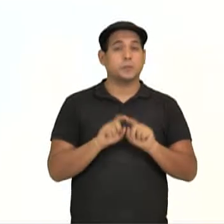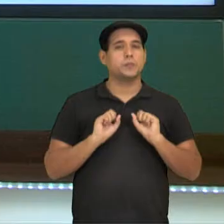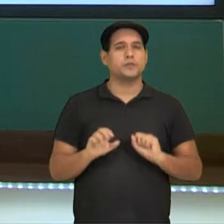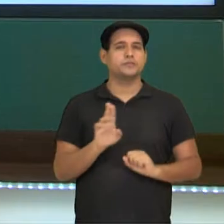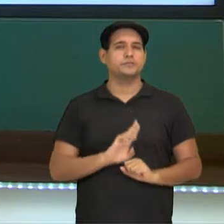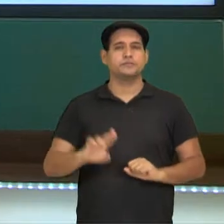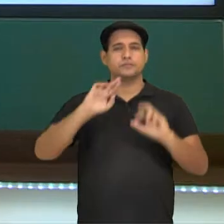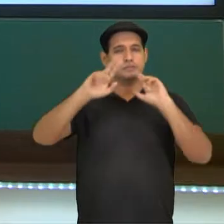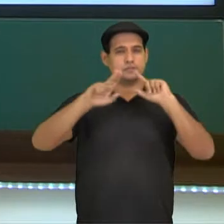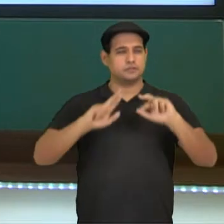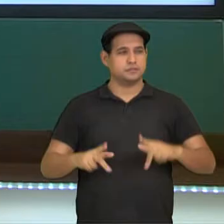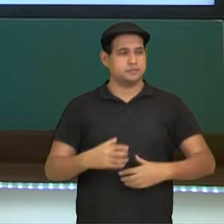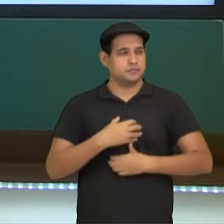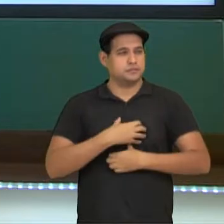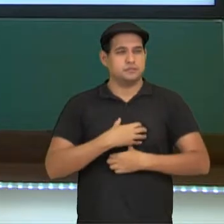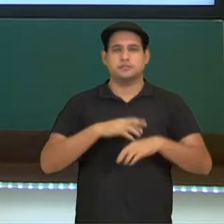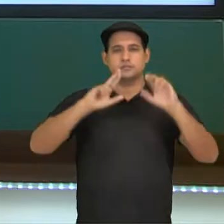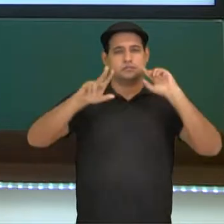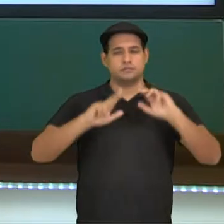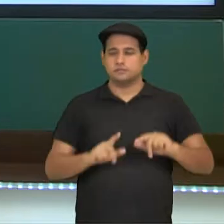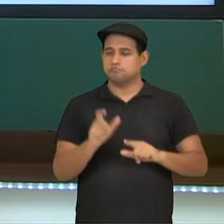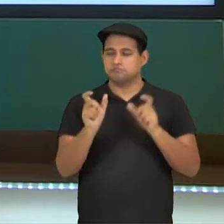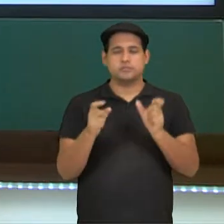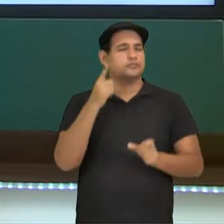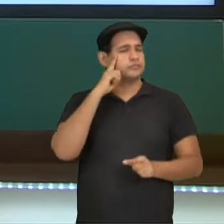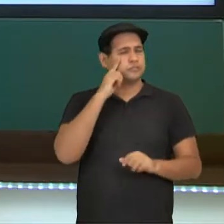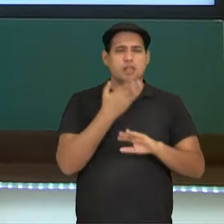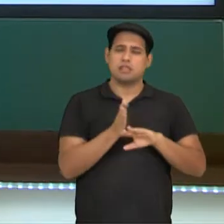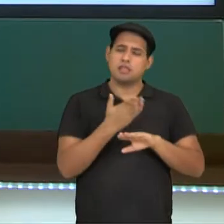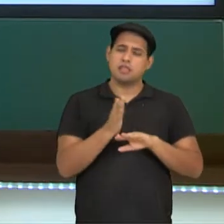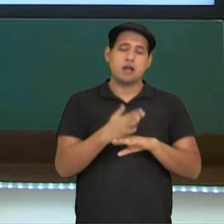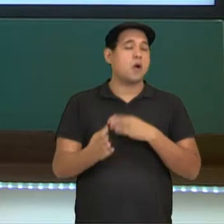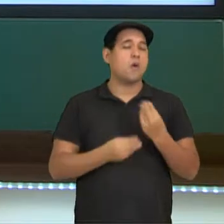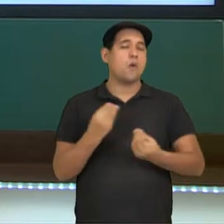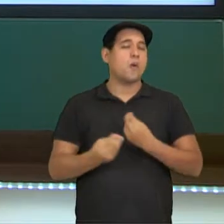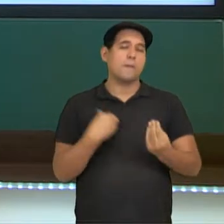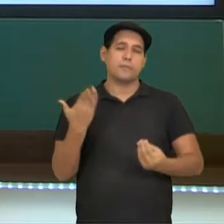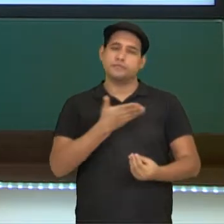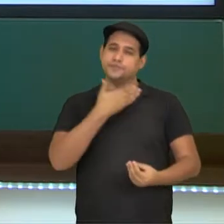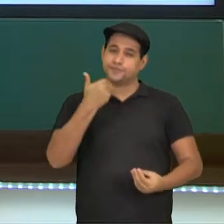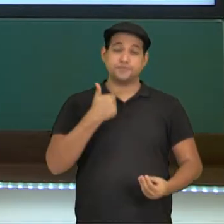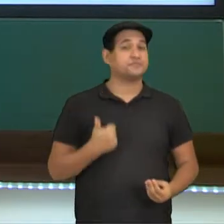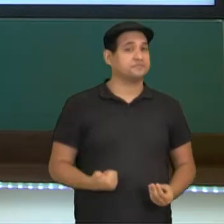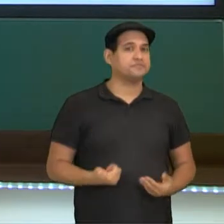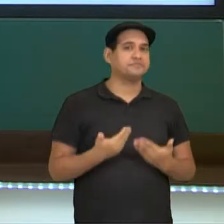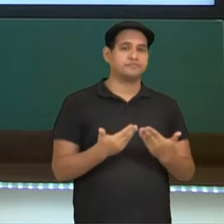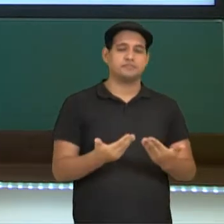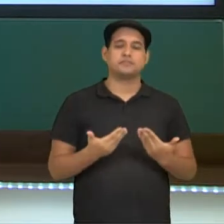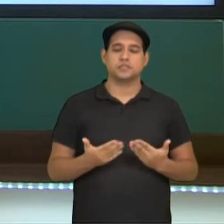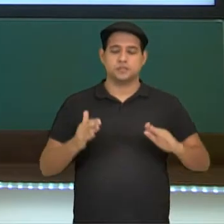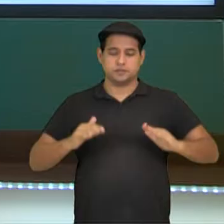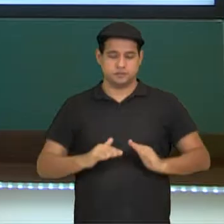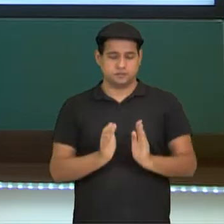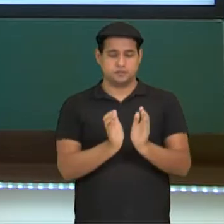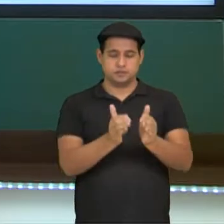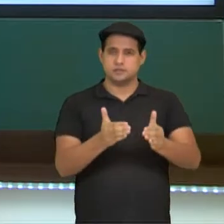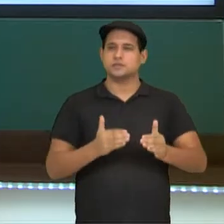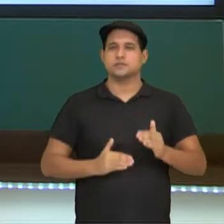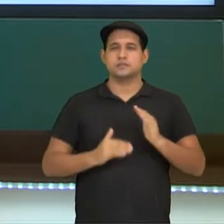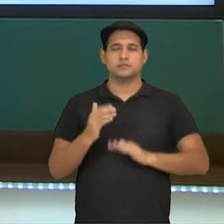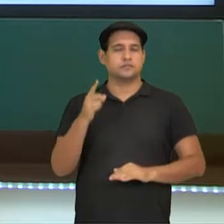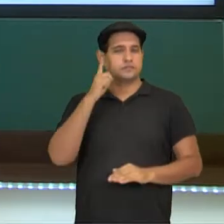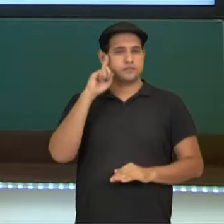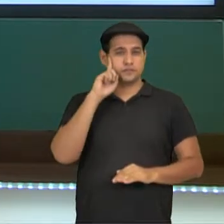colocar em diversas formas, em diversas partes do dia, do jeito que ficar mais fácil de adequar essa prática à